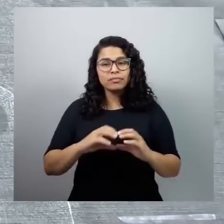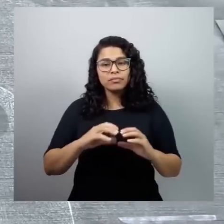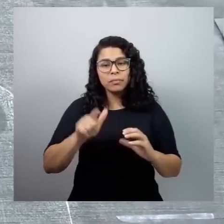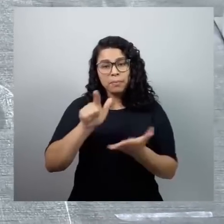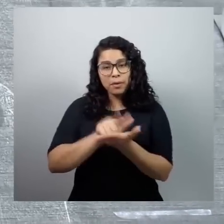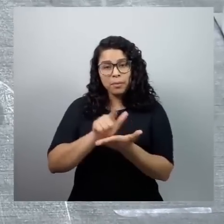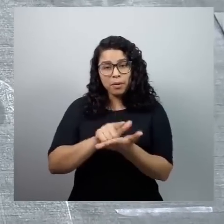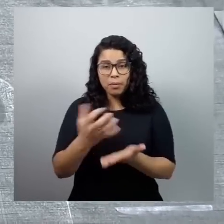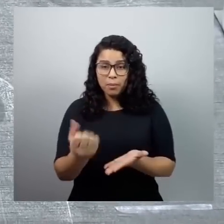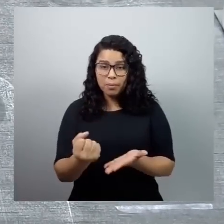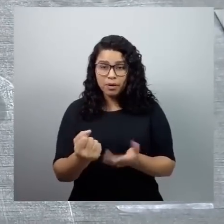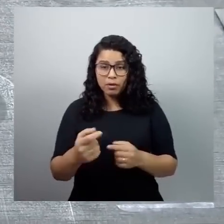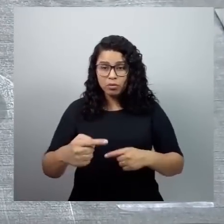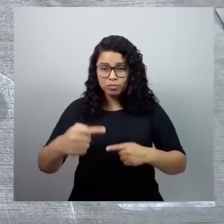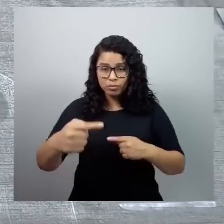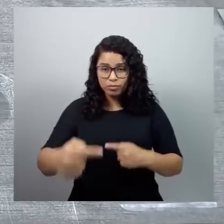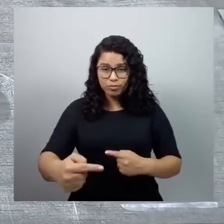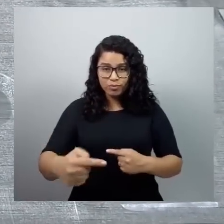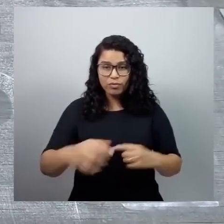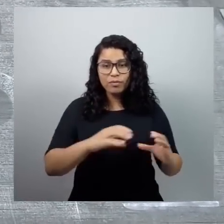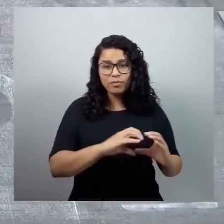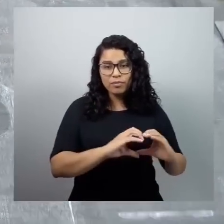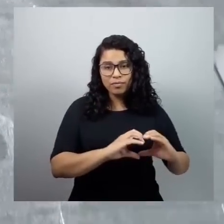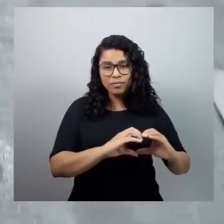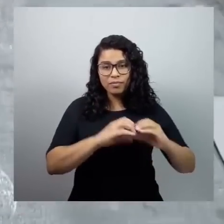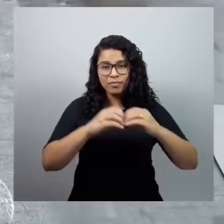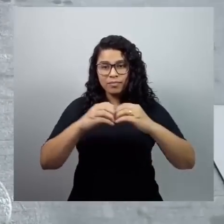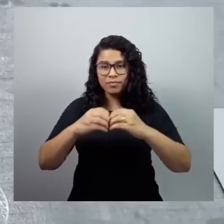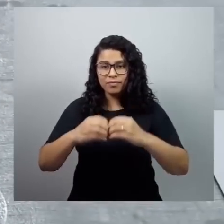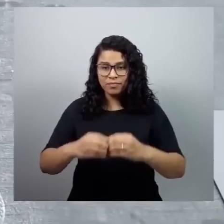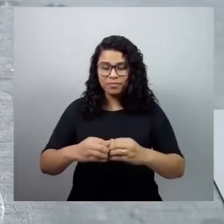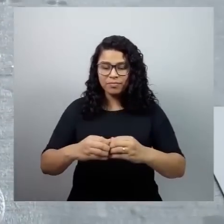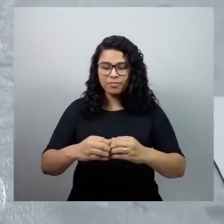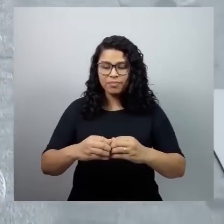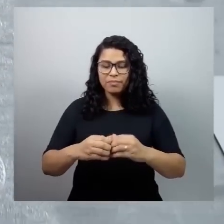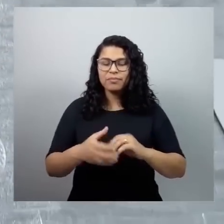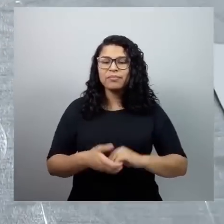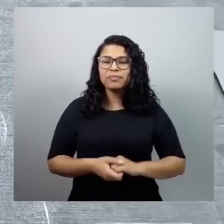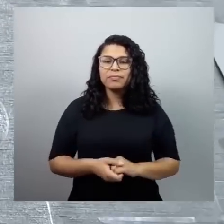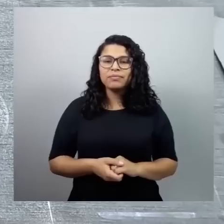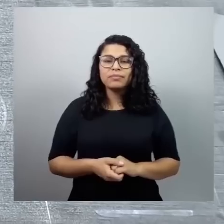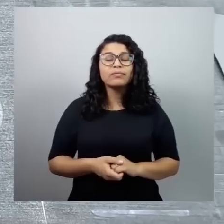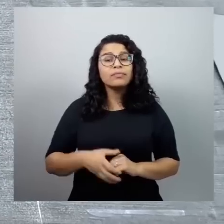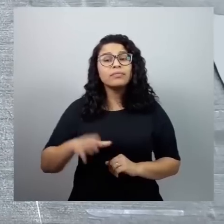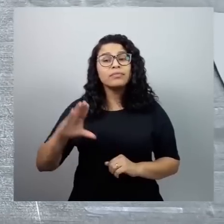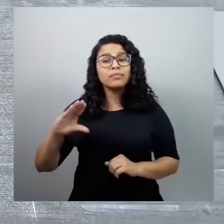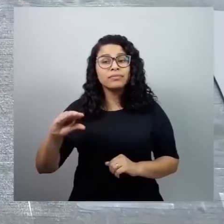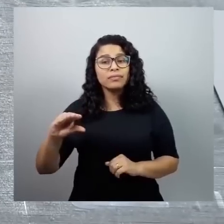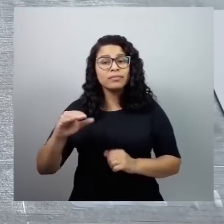folha. Olha, a esponjinha pode repartir mais ou menos, tá? Ó, e